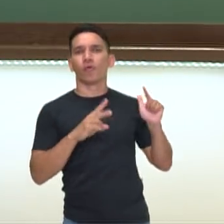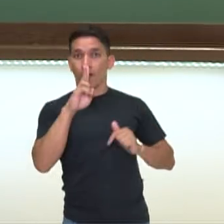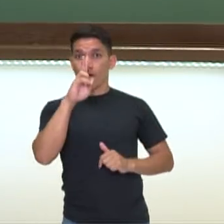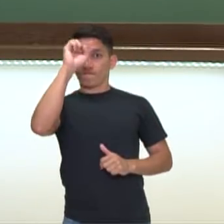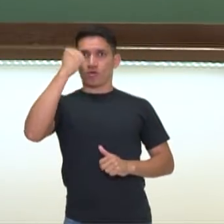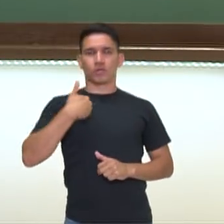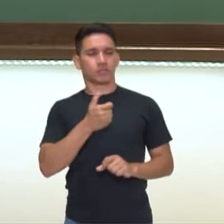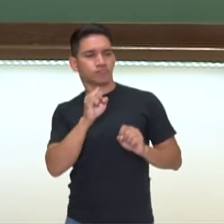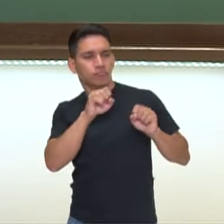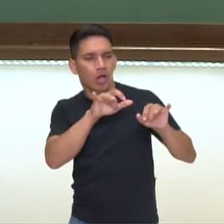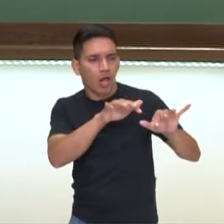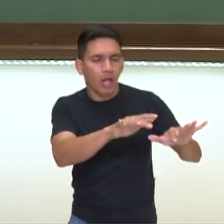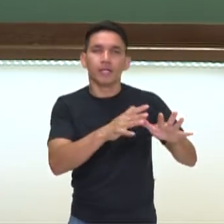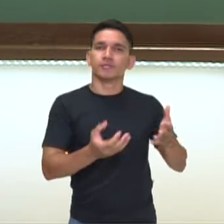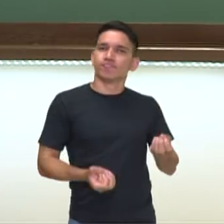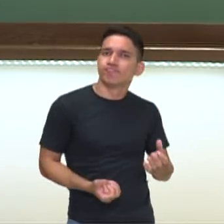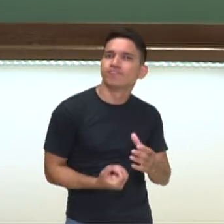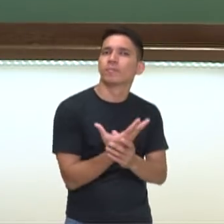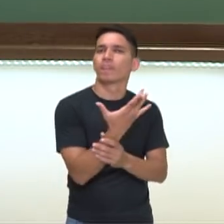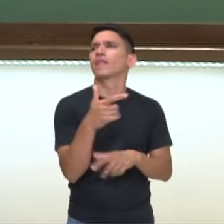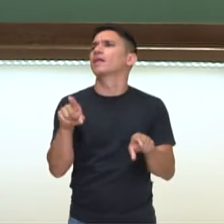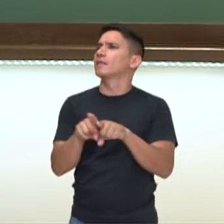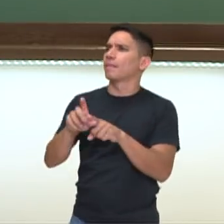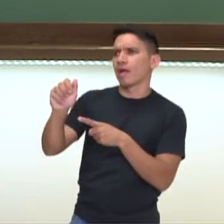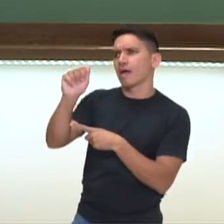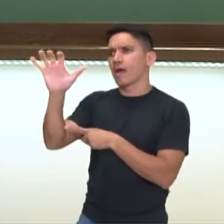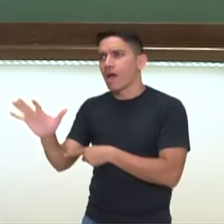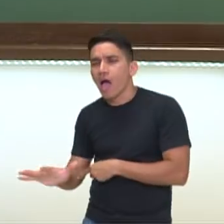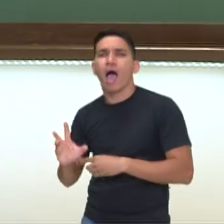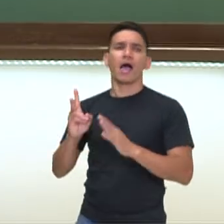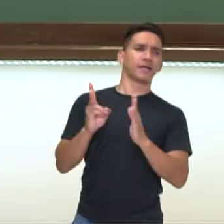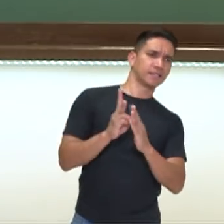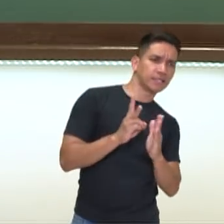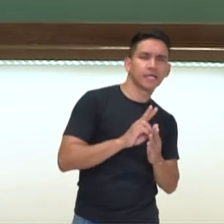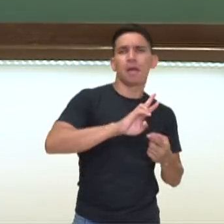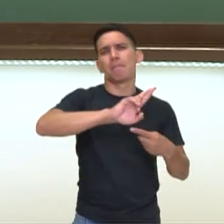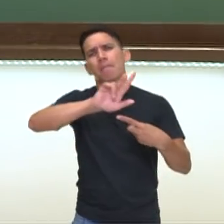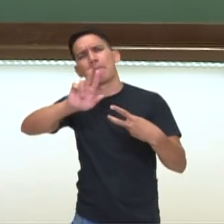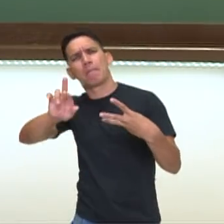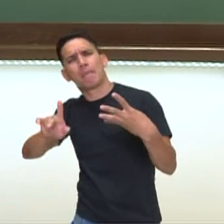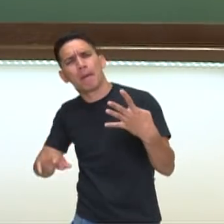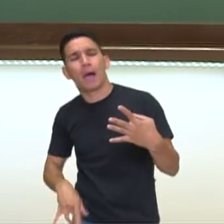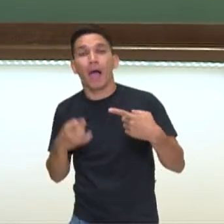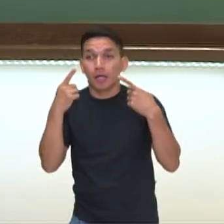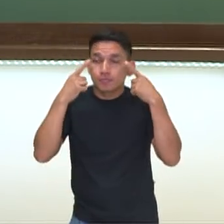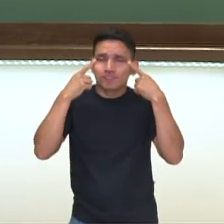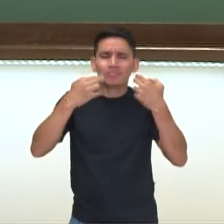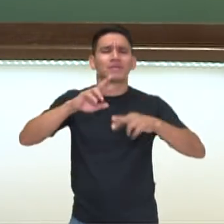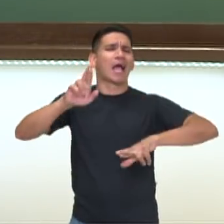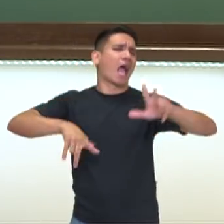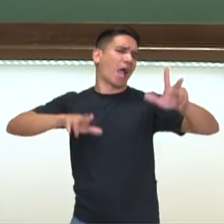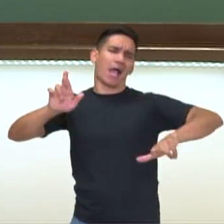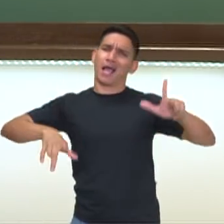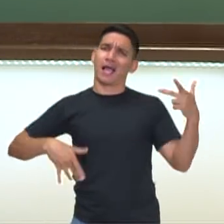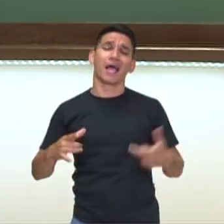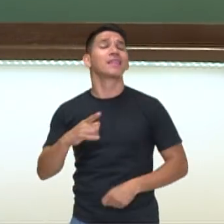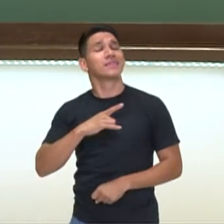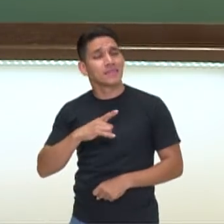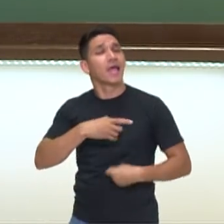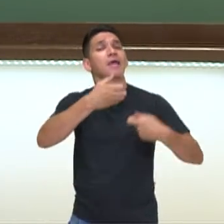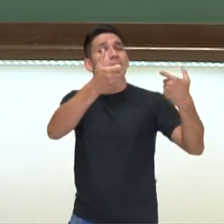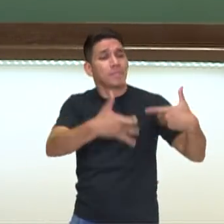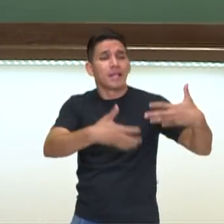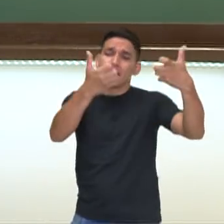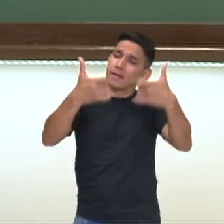Assim como os povos indígenas, africanos e orientais também têm a sua explicação para a origem de todas as coisas.